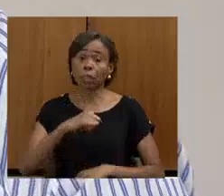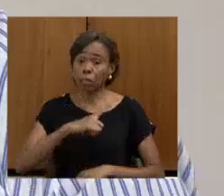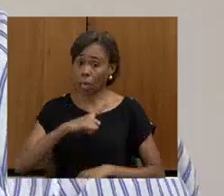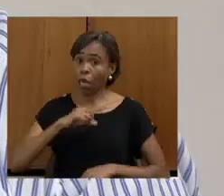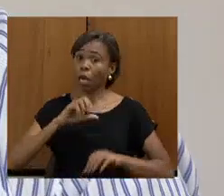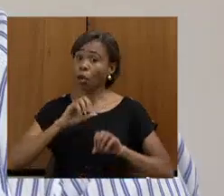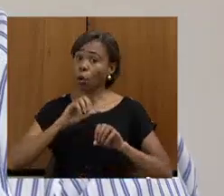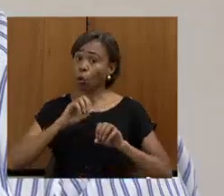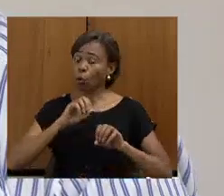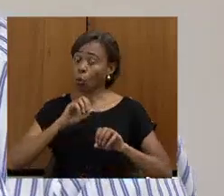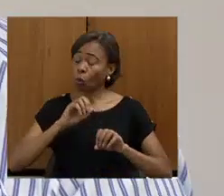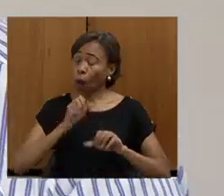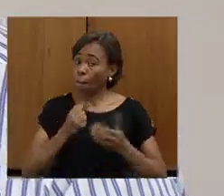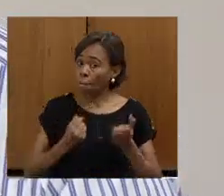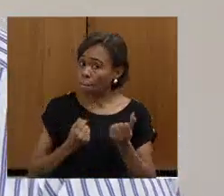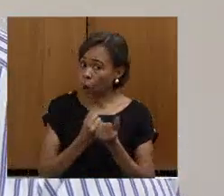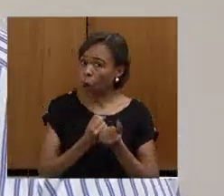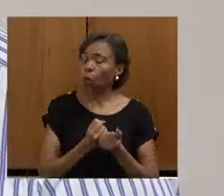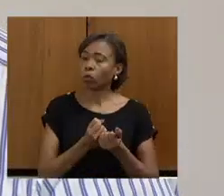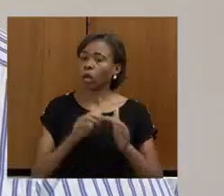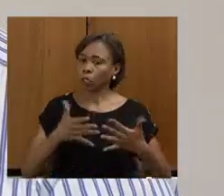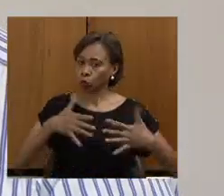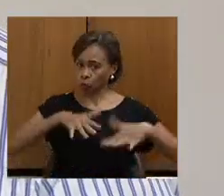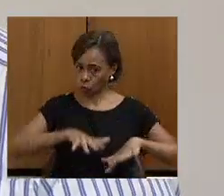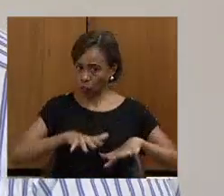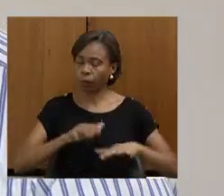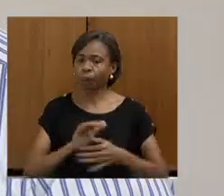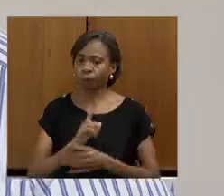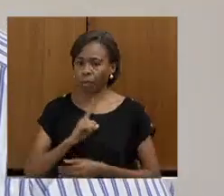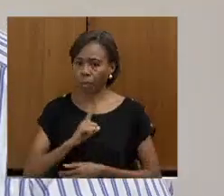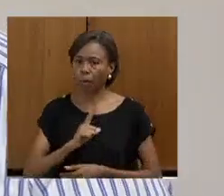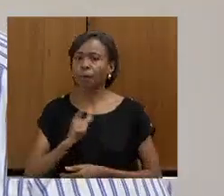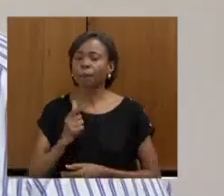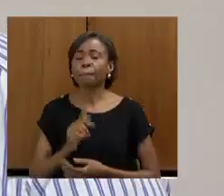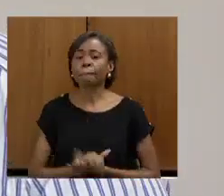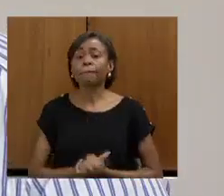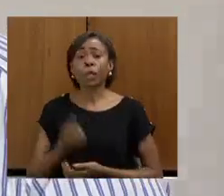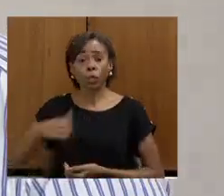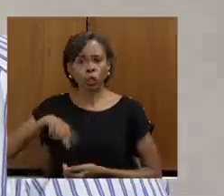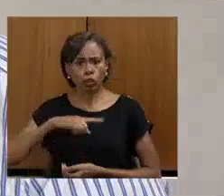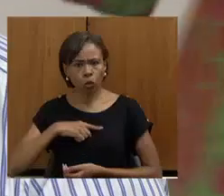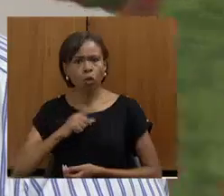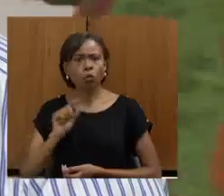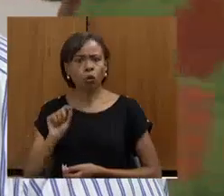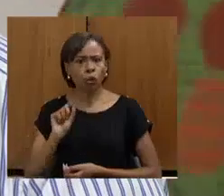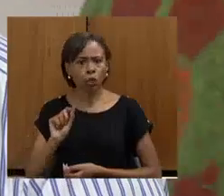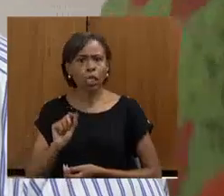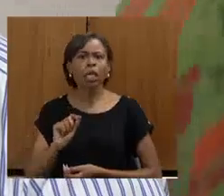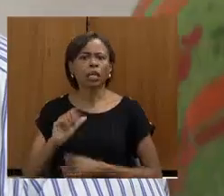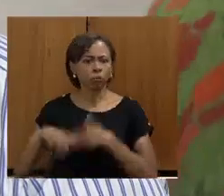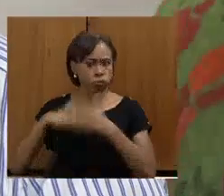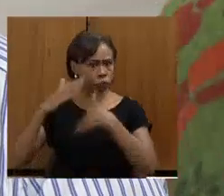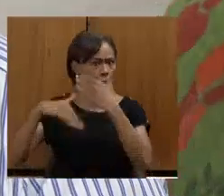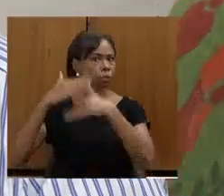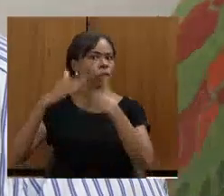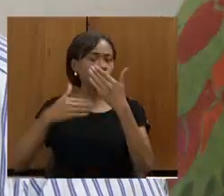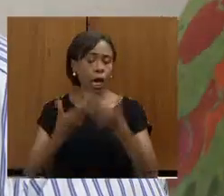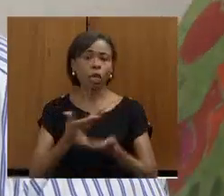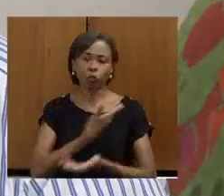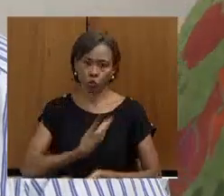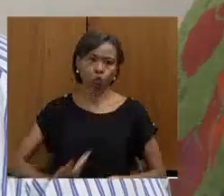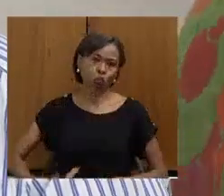Como foi bem dito, nós, enquanto instituição pública, estamos, sim, um pouco mais avançados no